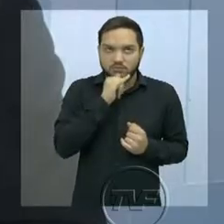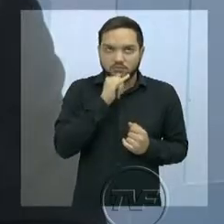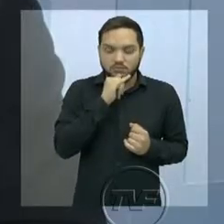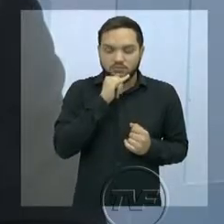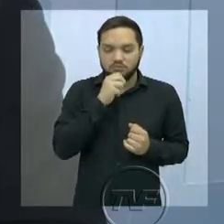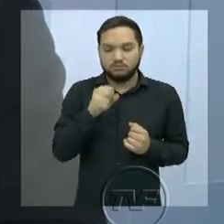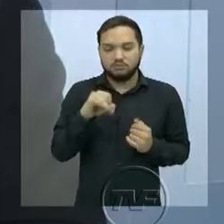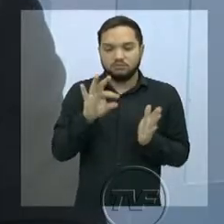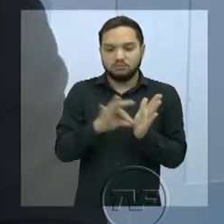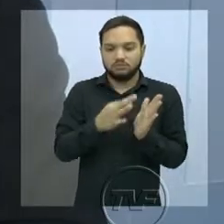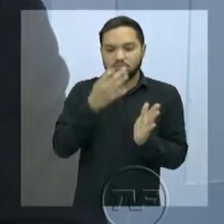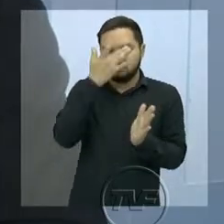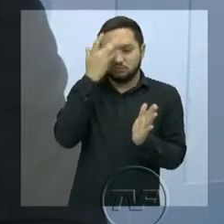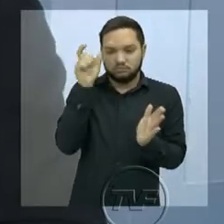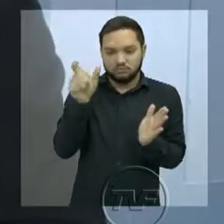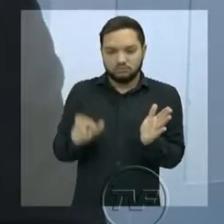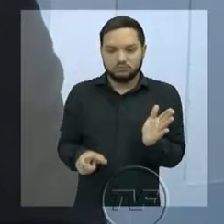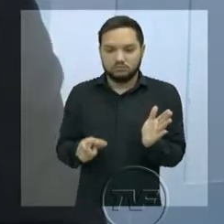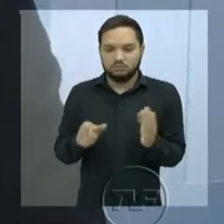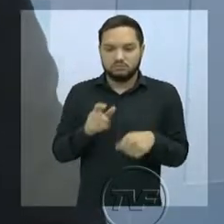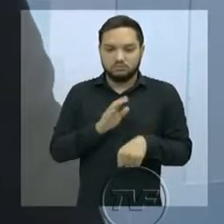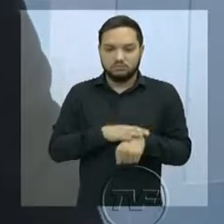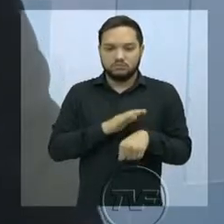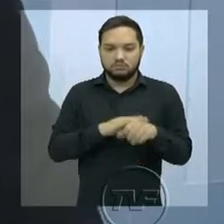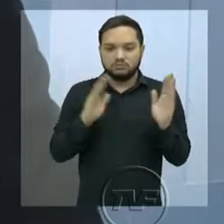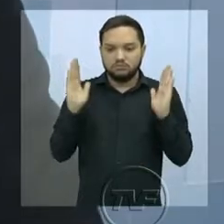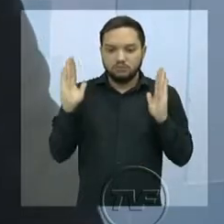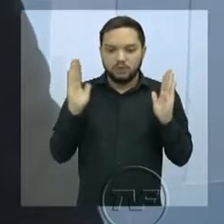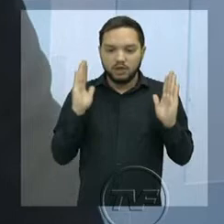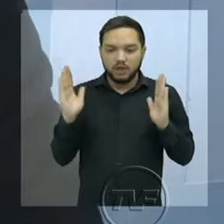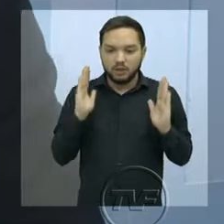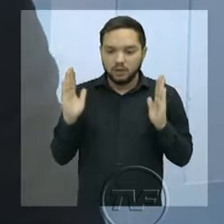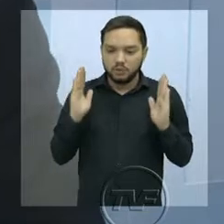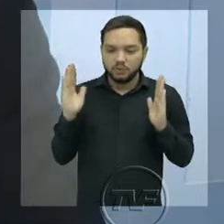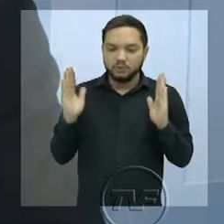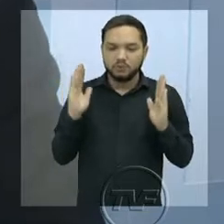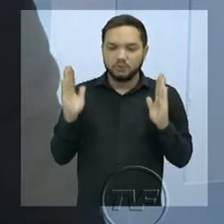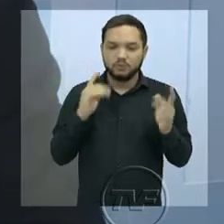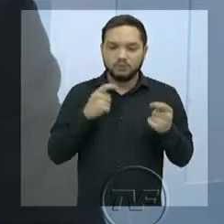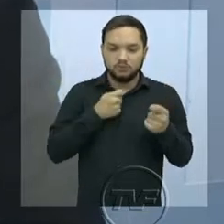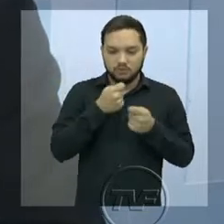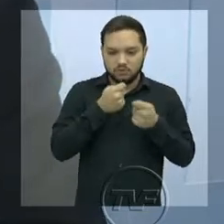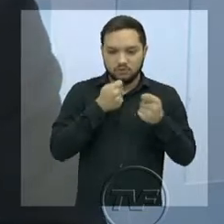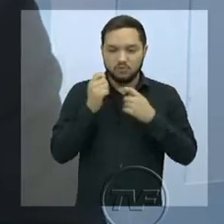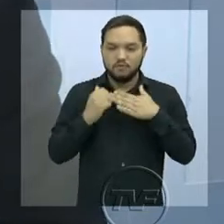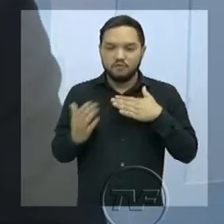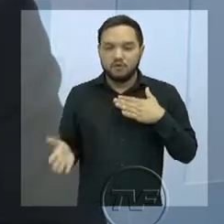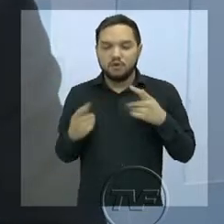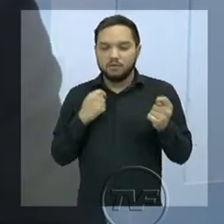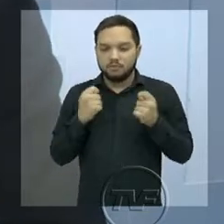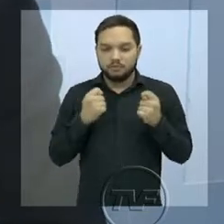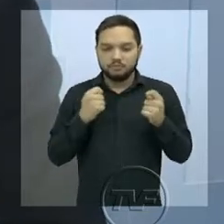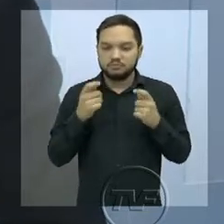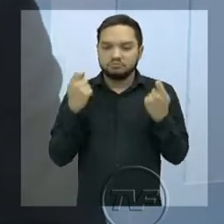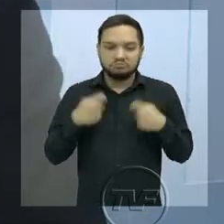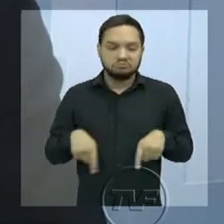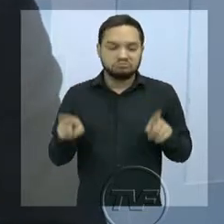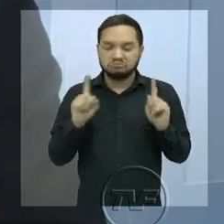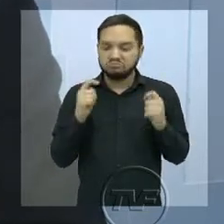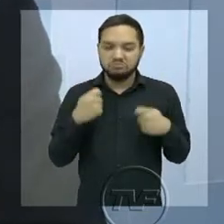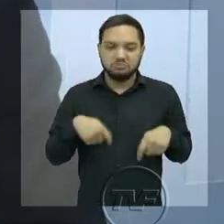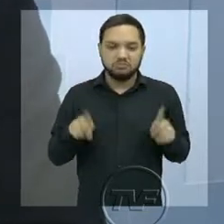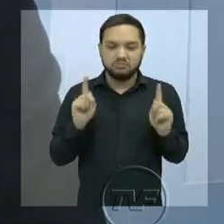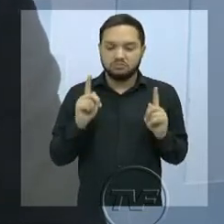contrata uma pessoa, você dá até o período que deseja contratá-la. Uhum. Você negocia por fora. Não há mais nem necessidade